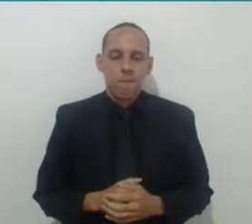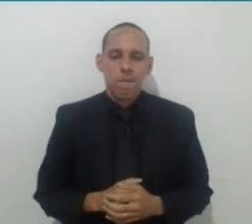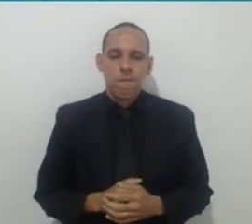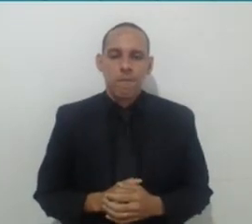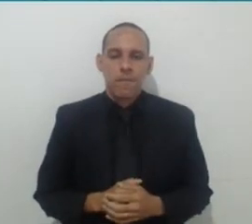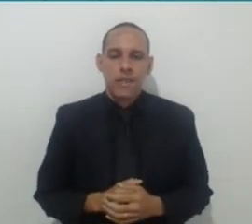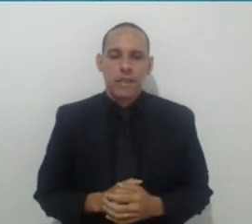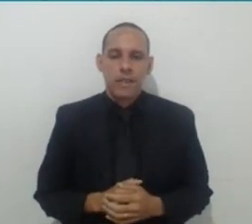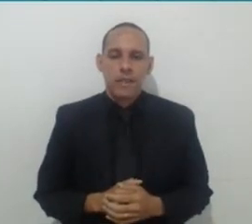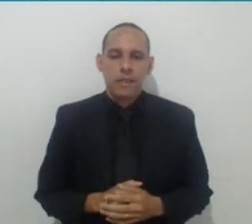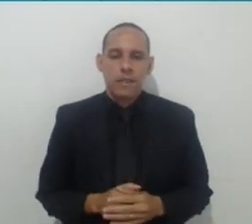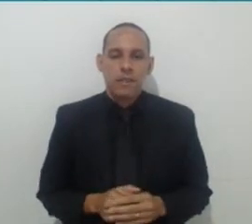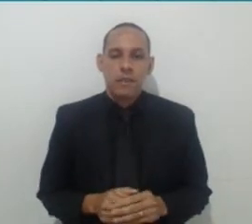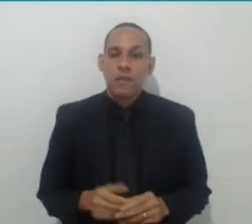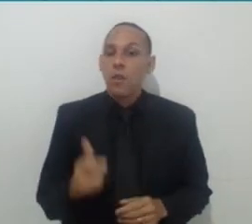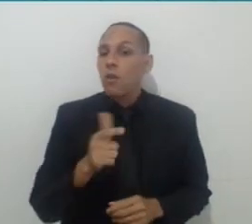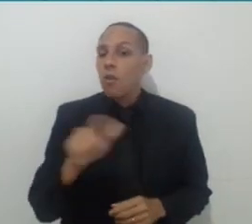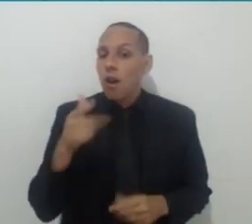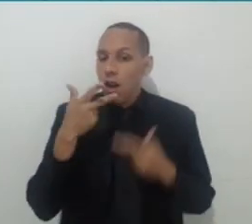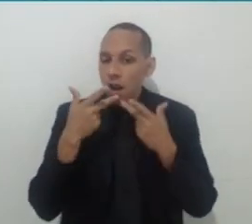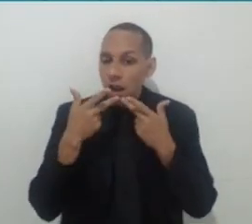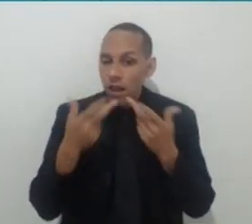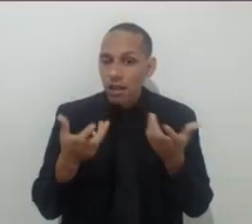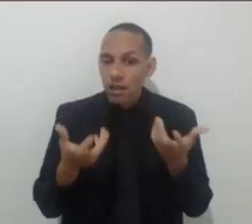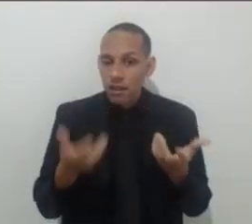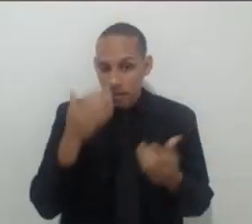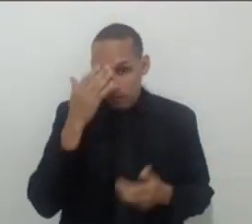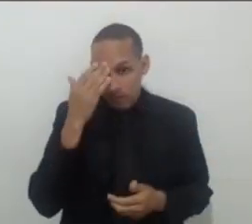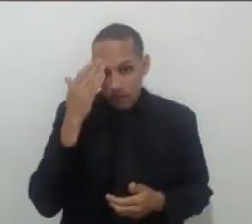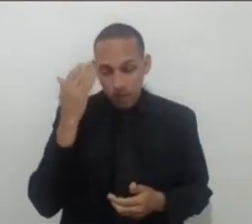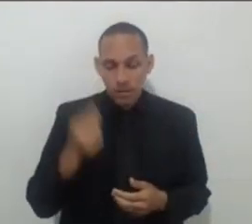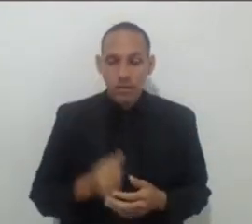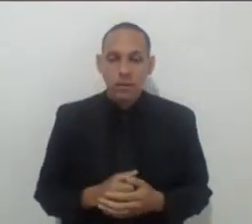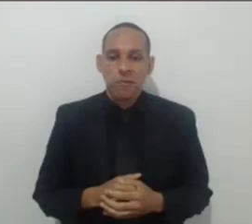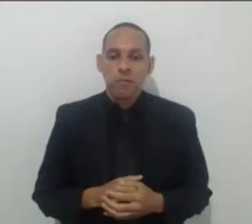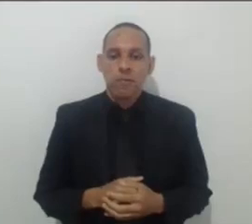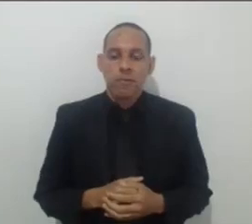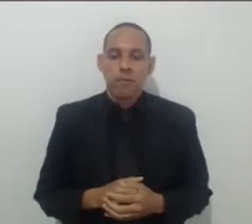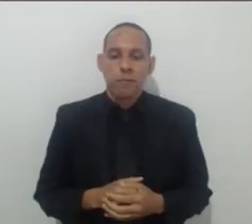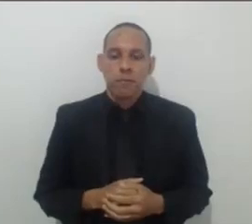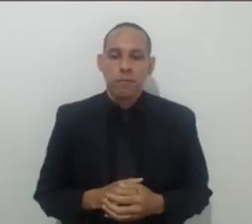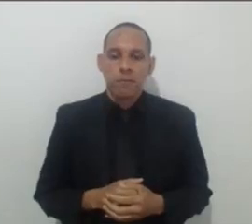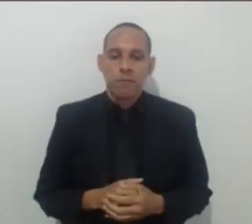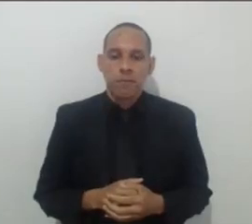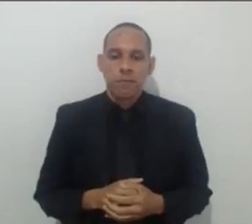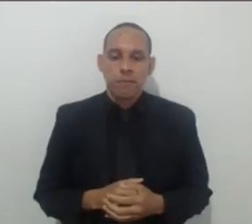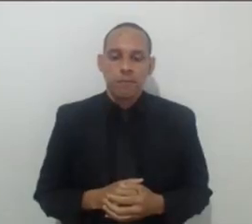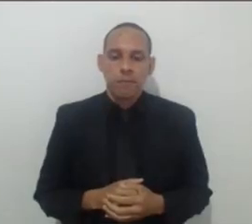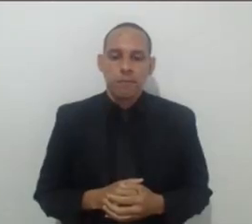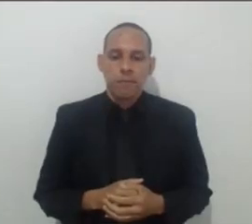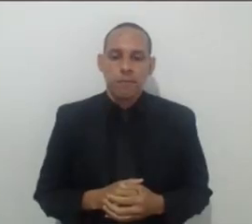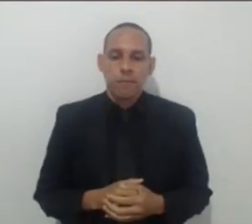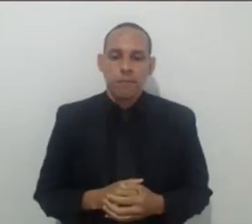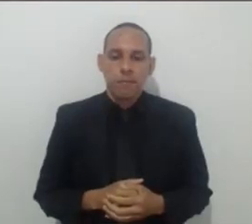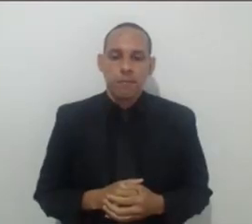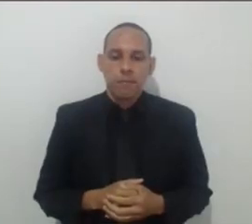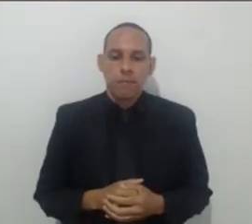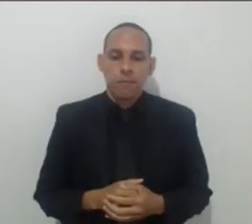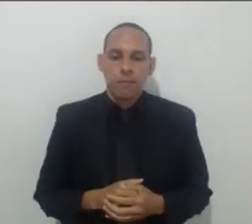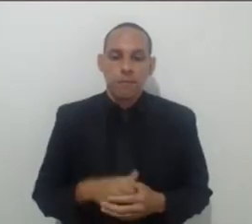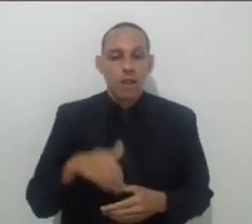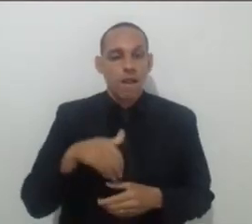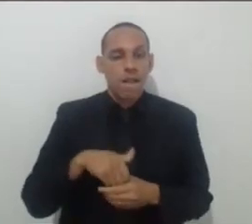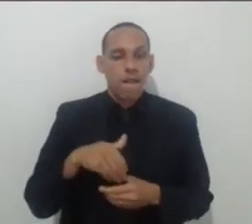relatora. Pois não, alguém mais quer se manifestar? Porque é por efeito de proclamação. Então, após o voto da relatora